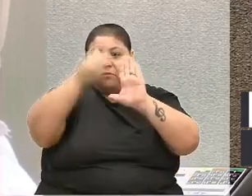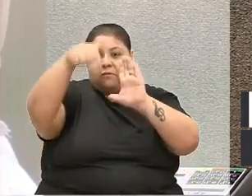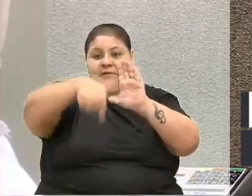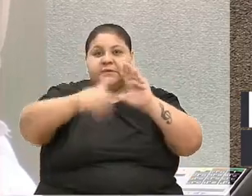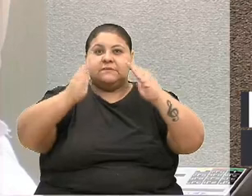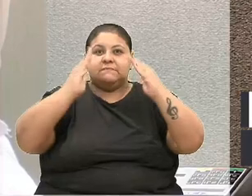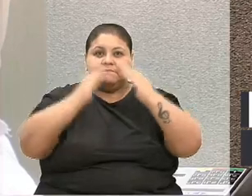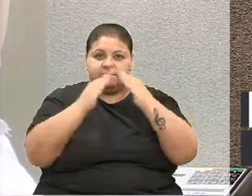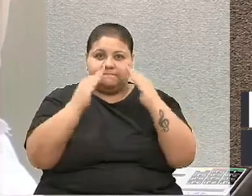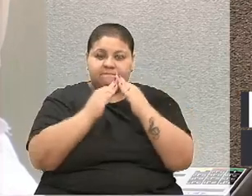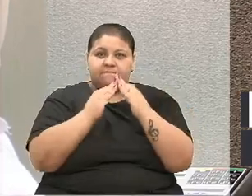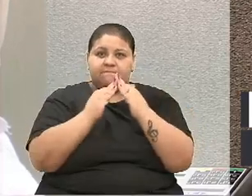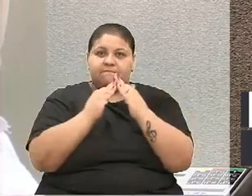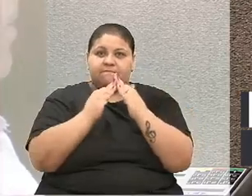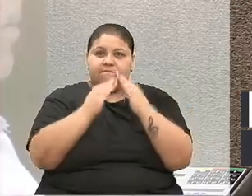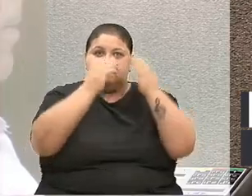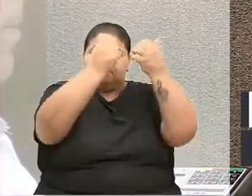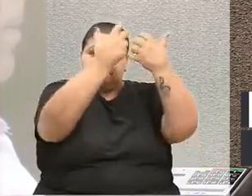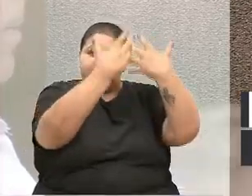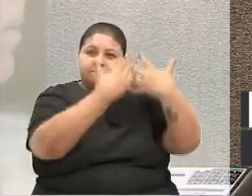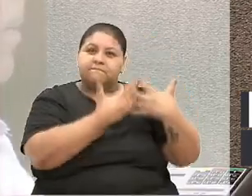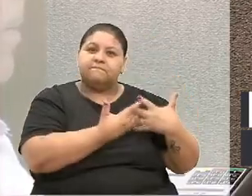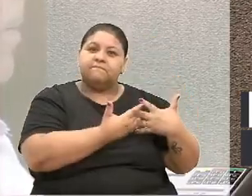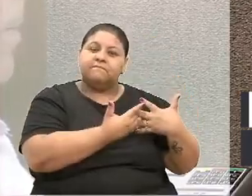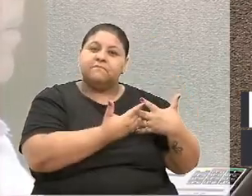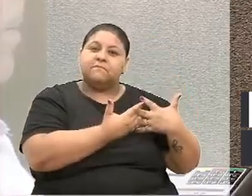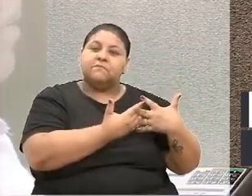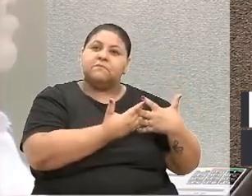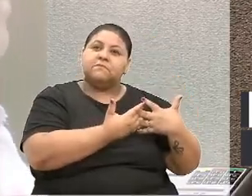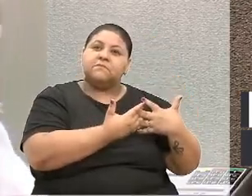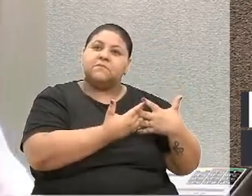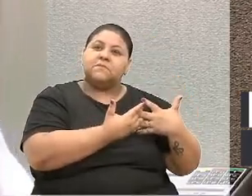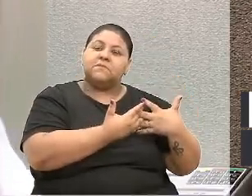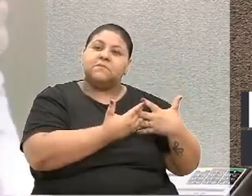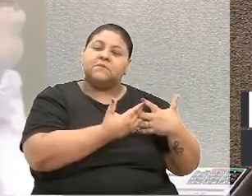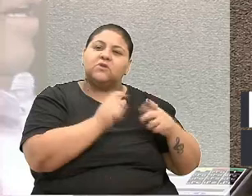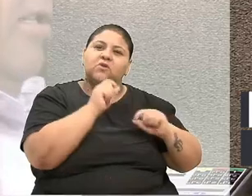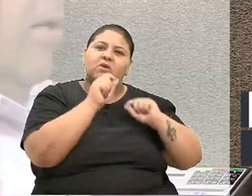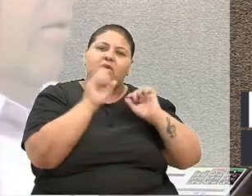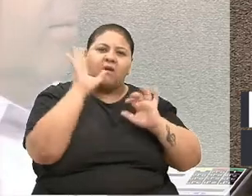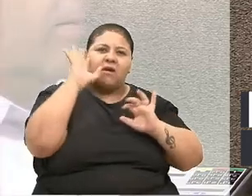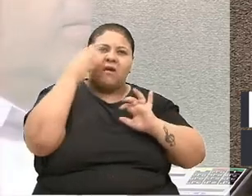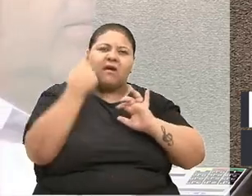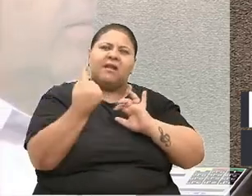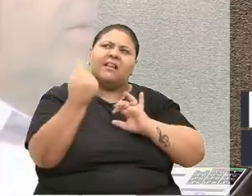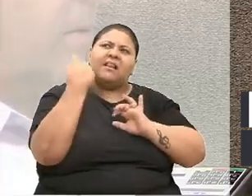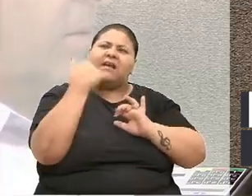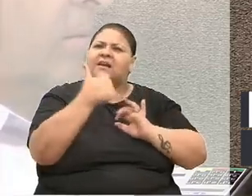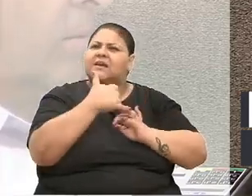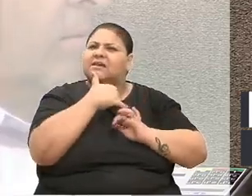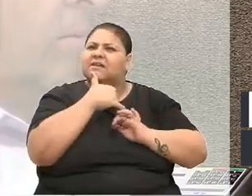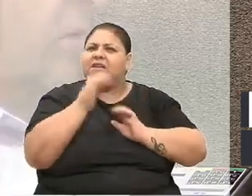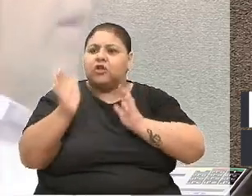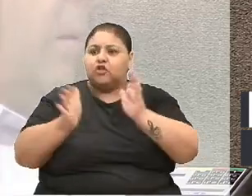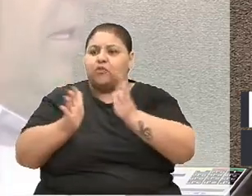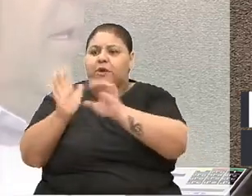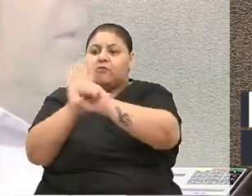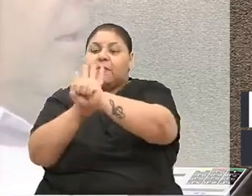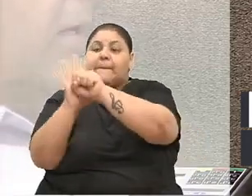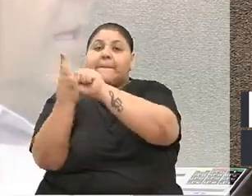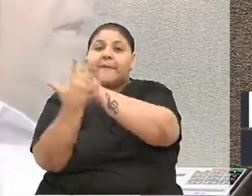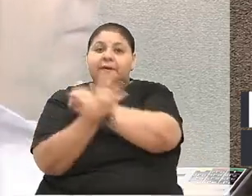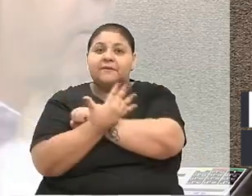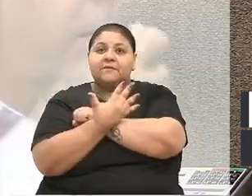casa, né, falando daquela situação trágica que aconteceu na época, até da pandemia,